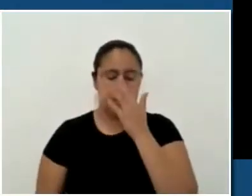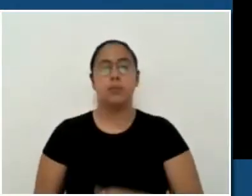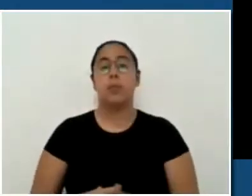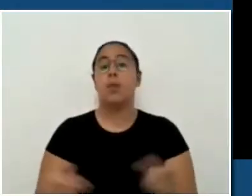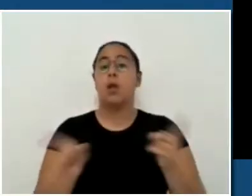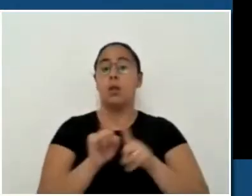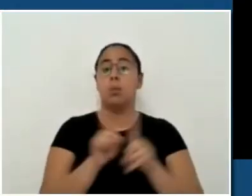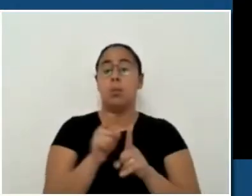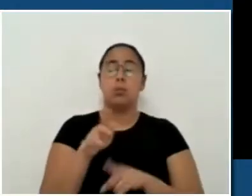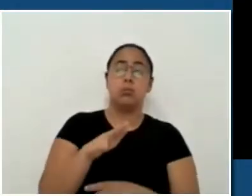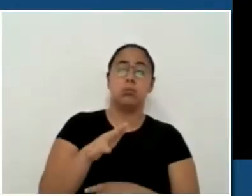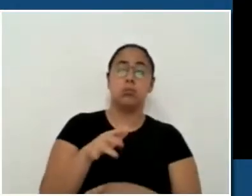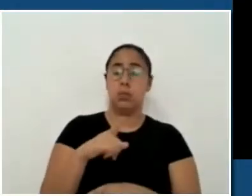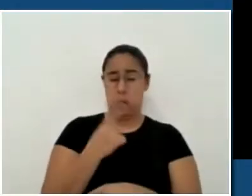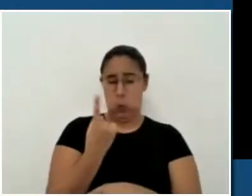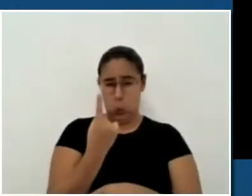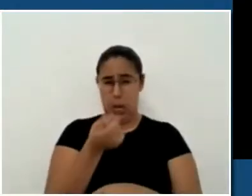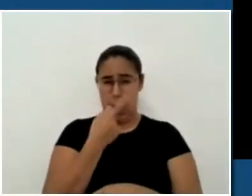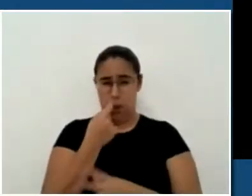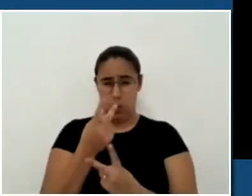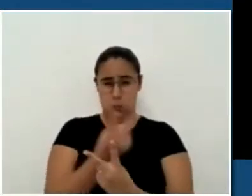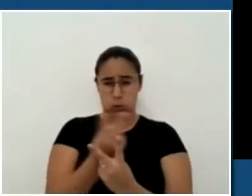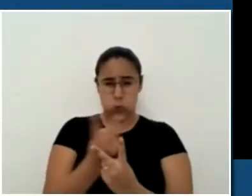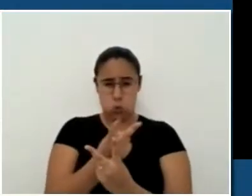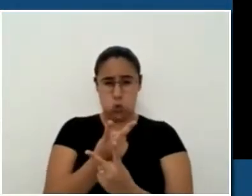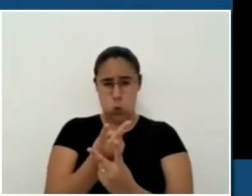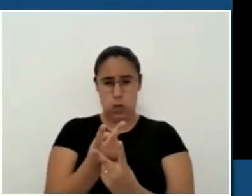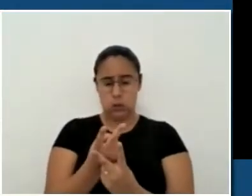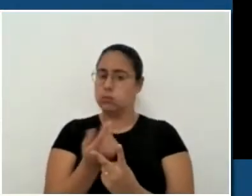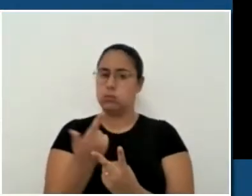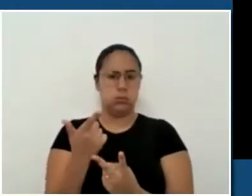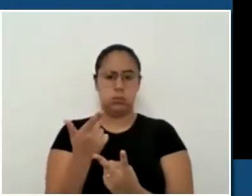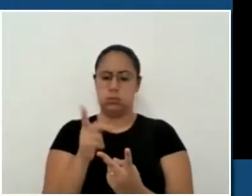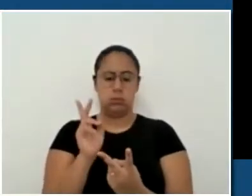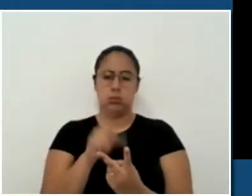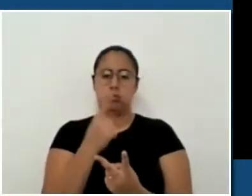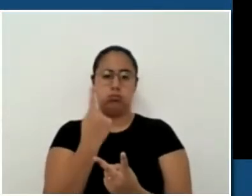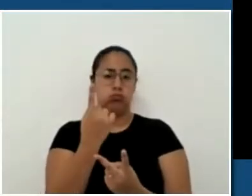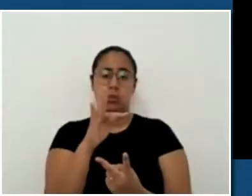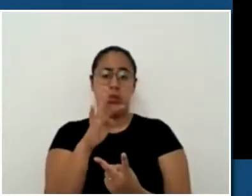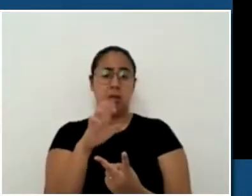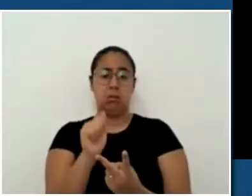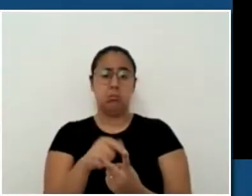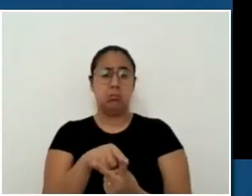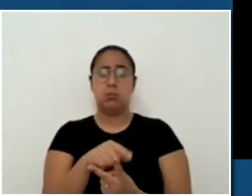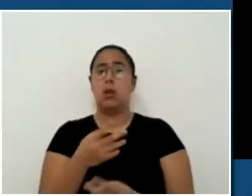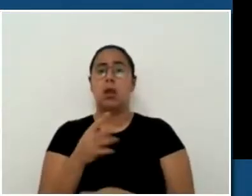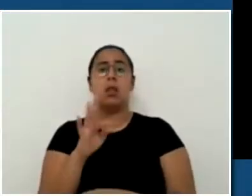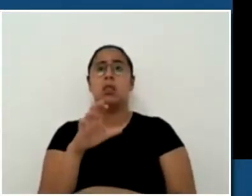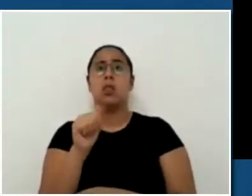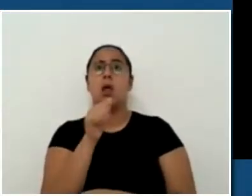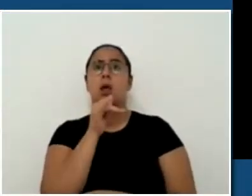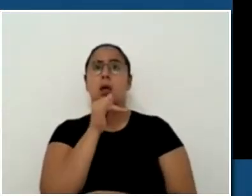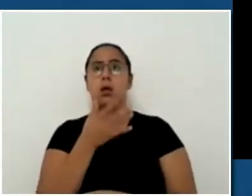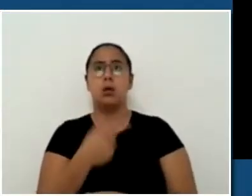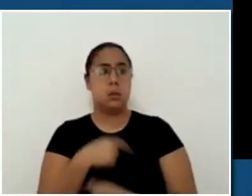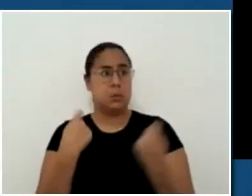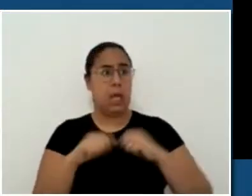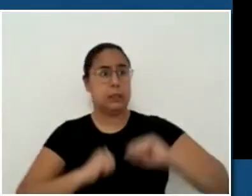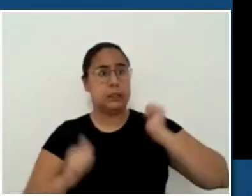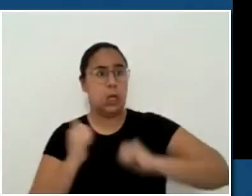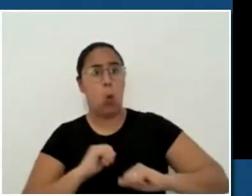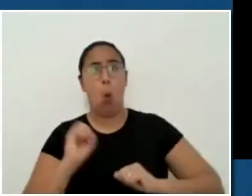centrais do TEA, geralmente você não precisa dar remédio no TEA, a não ser que ele tenha agressividade, ou ansiedade demais, ou déficit